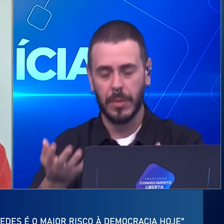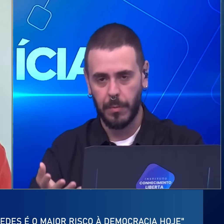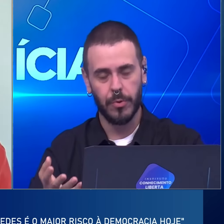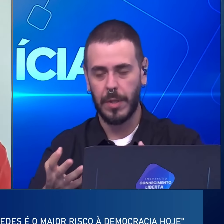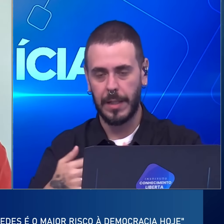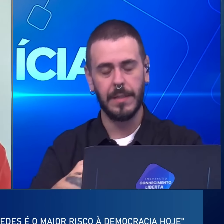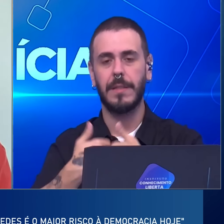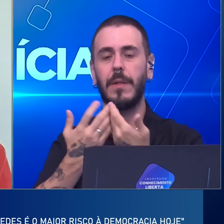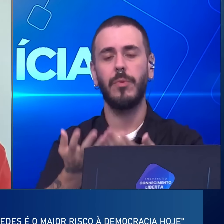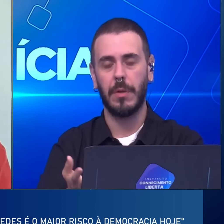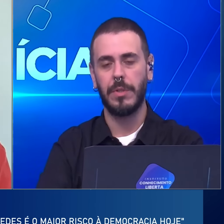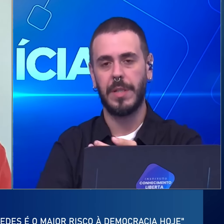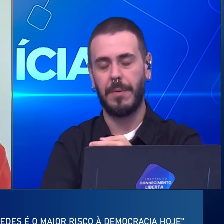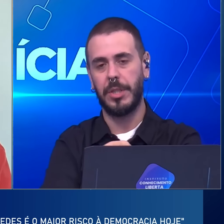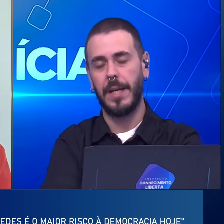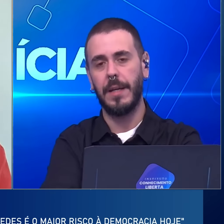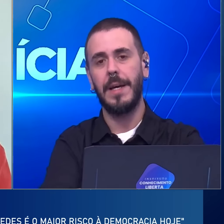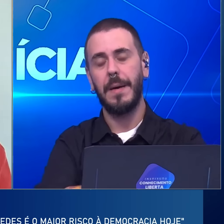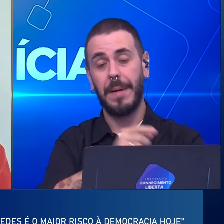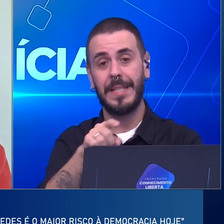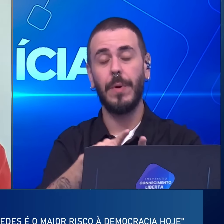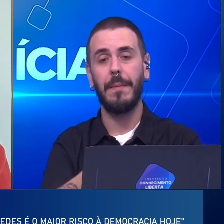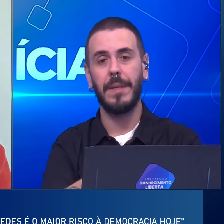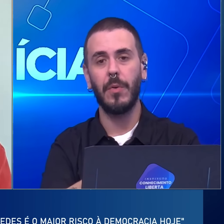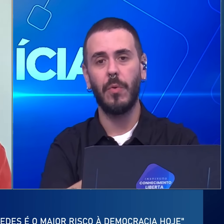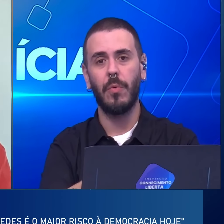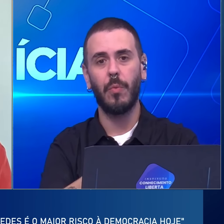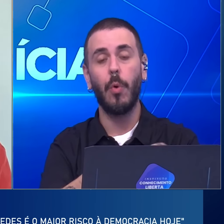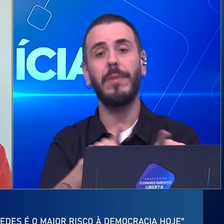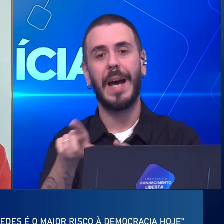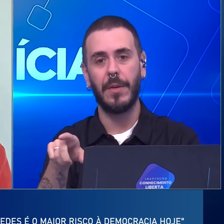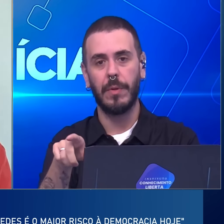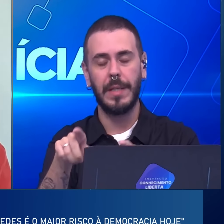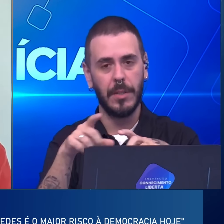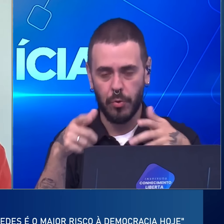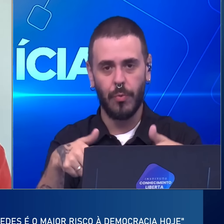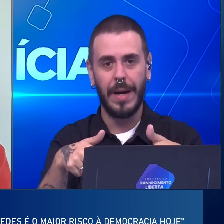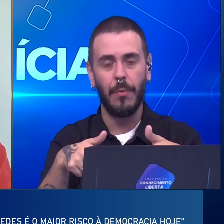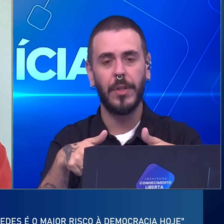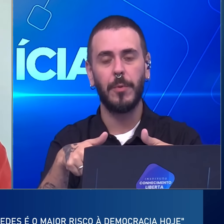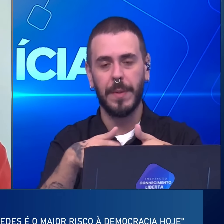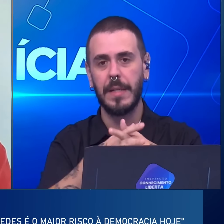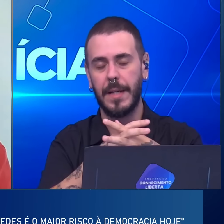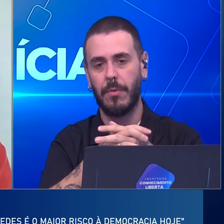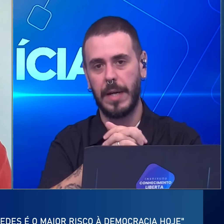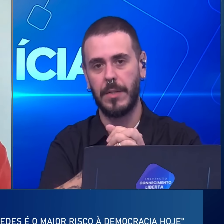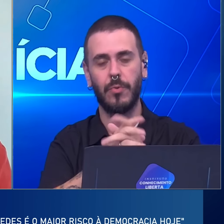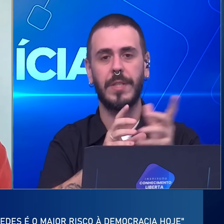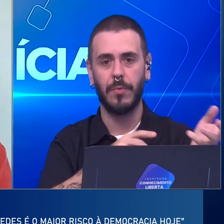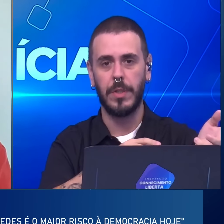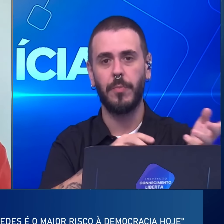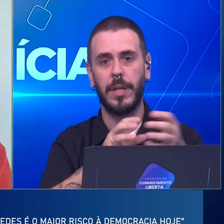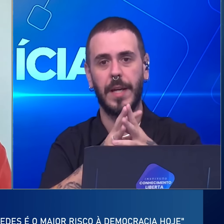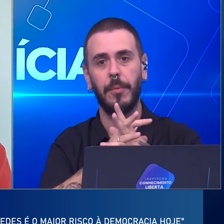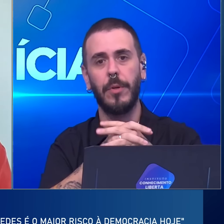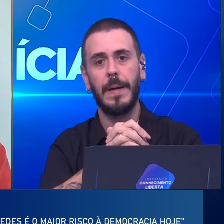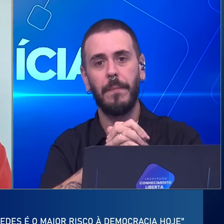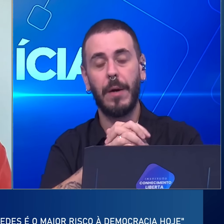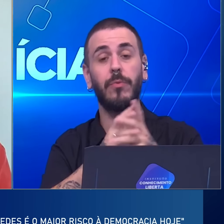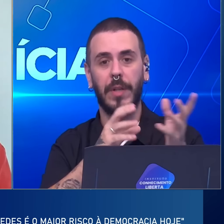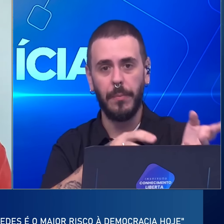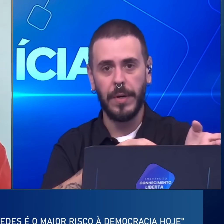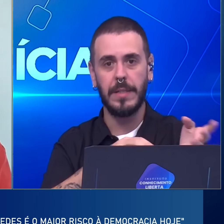que não são bolsonaristas não são de extrema direita mas é o caminho contrário e isso não é um fenômeno Brasileiro né Cris nos Estados Unidos Por exemplo